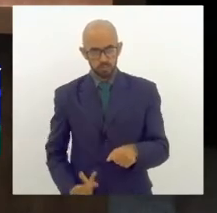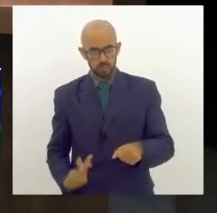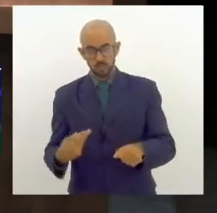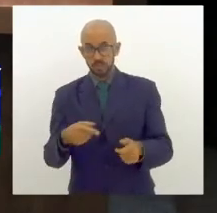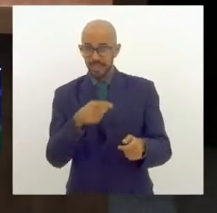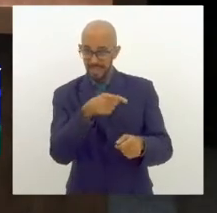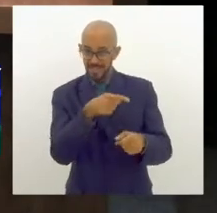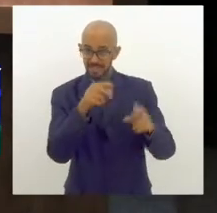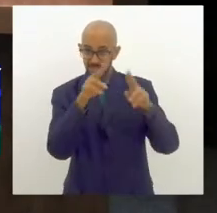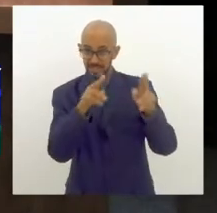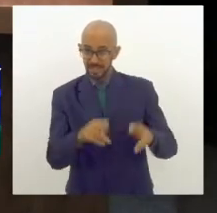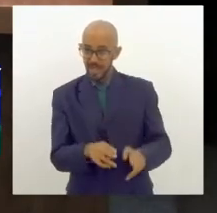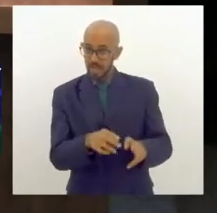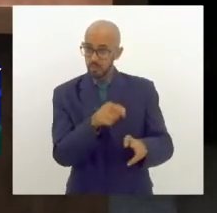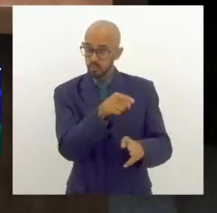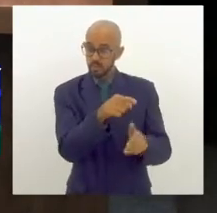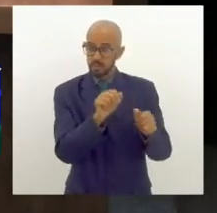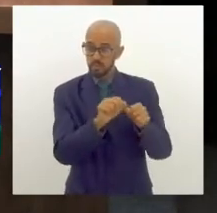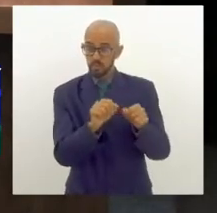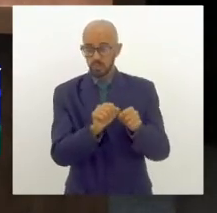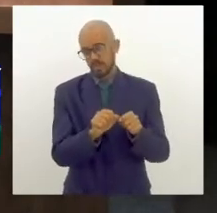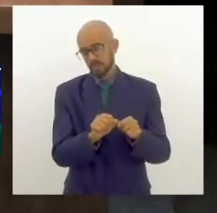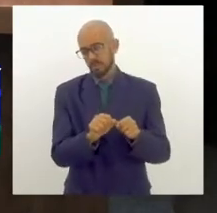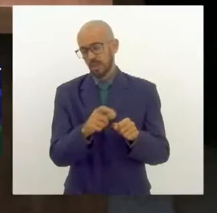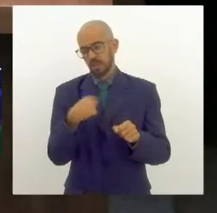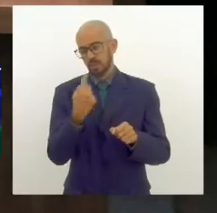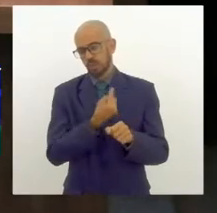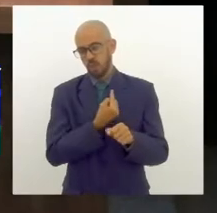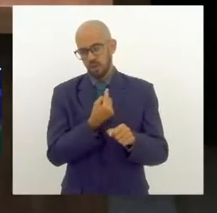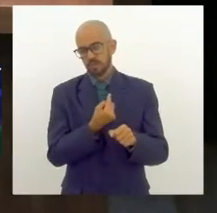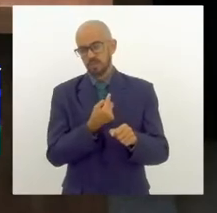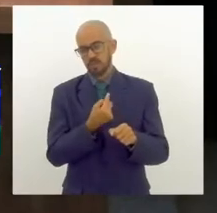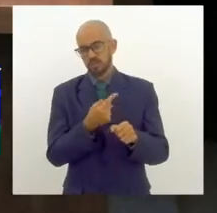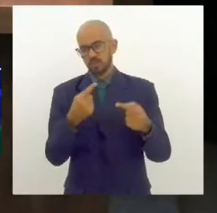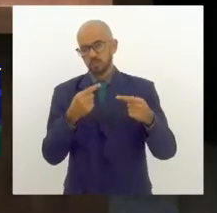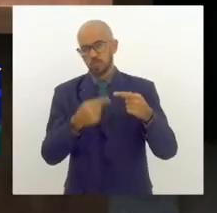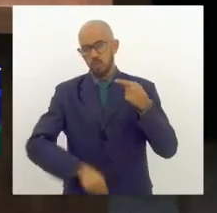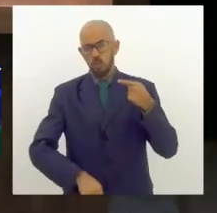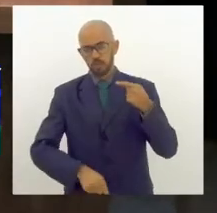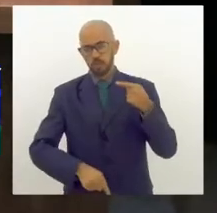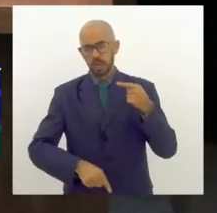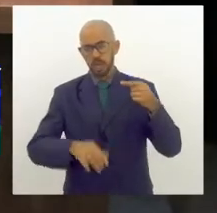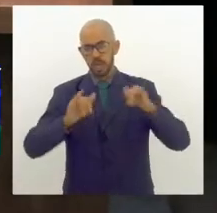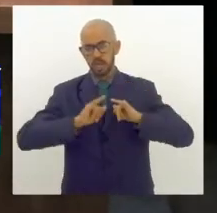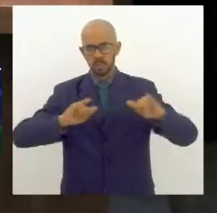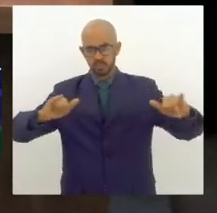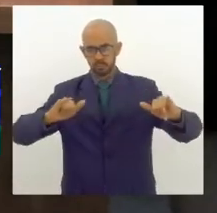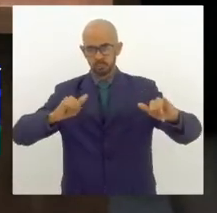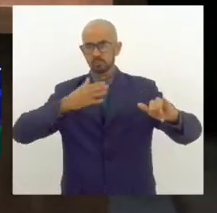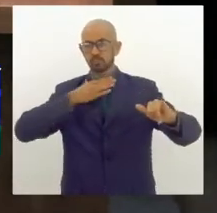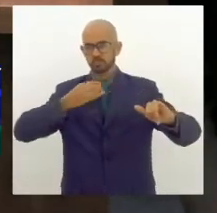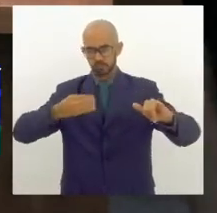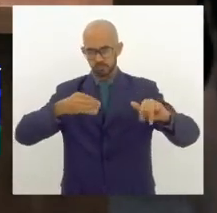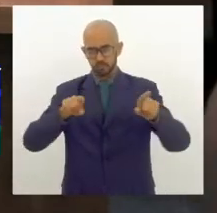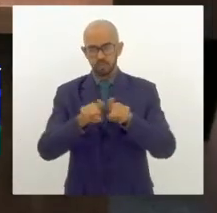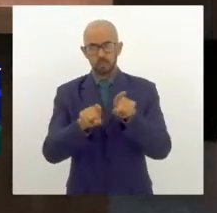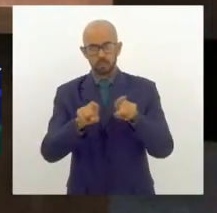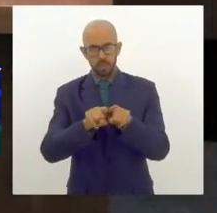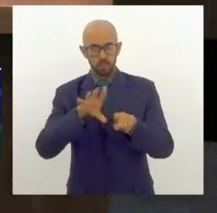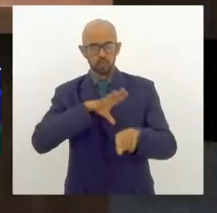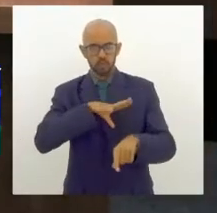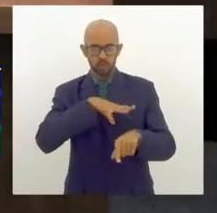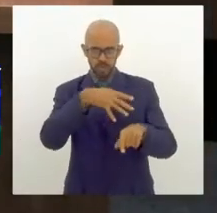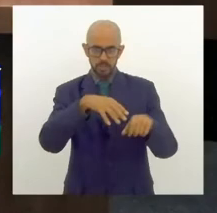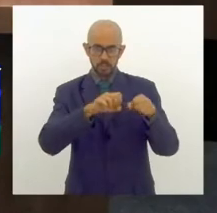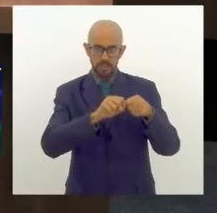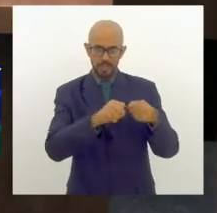estátua foi levantada para que a gente possa combater as fake news, inclusive daqueles valentões que quebraram a sua